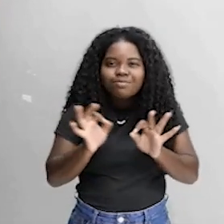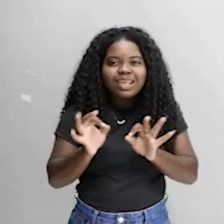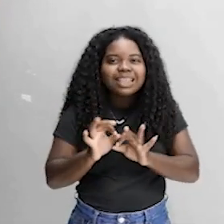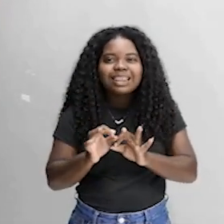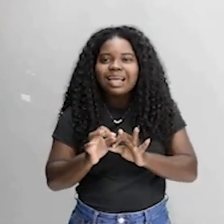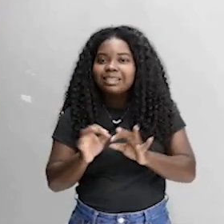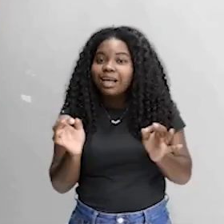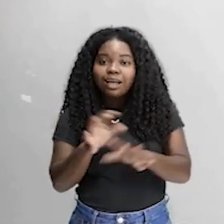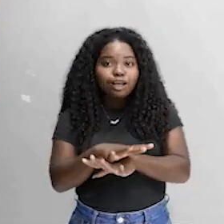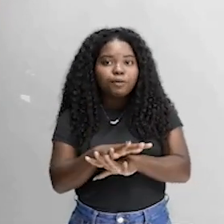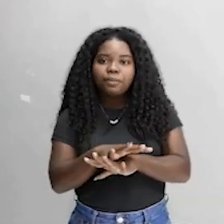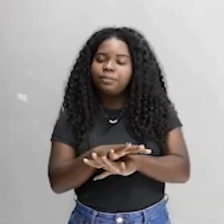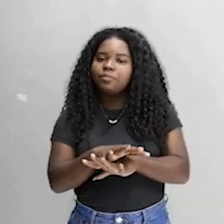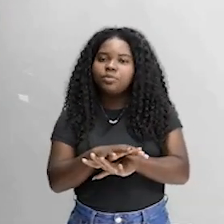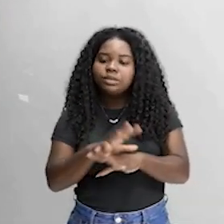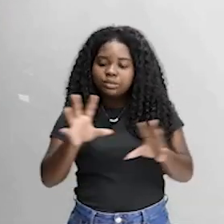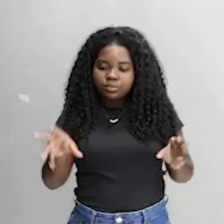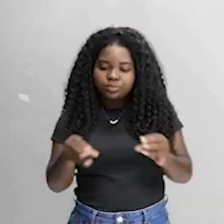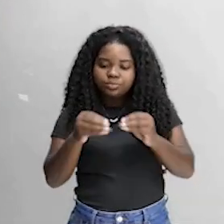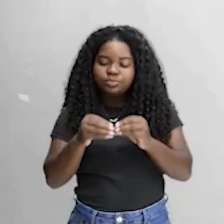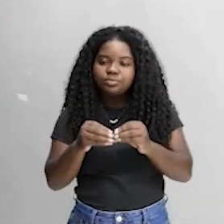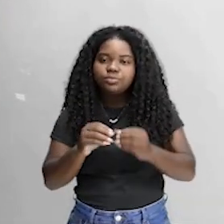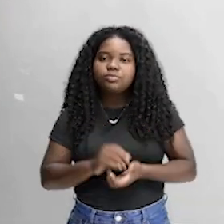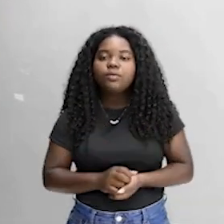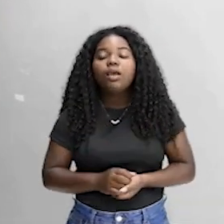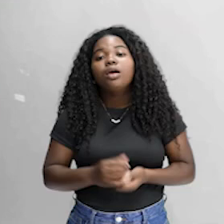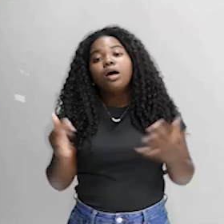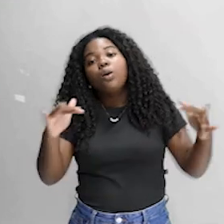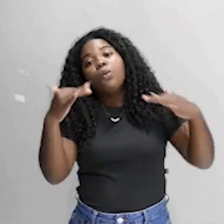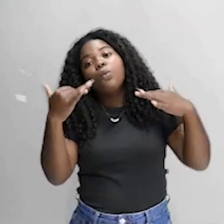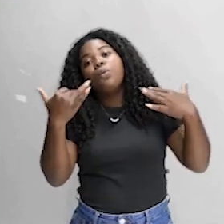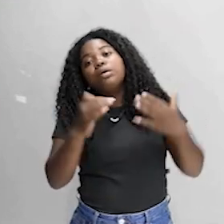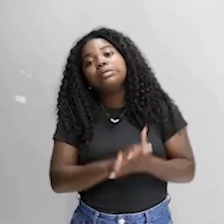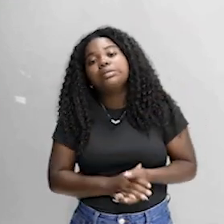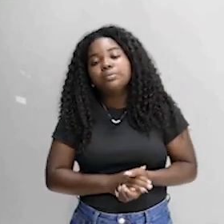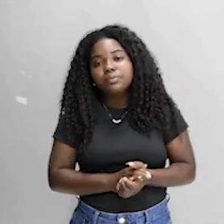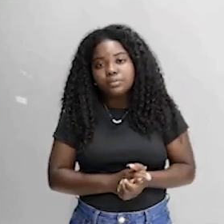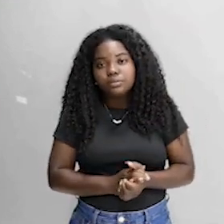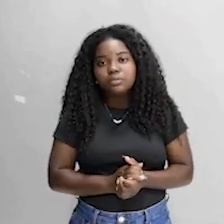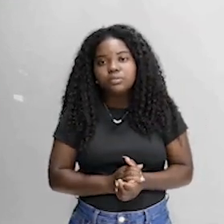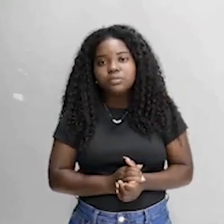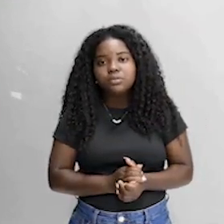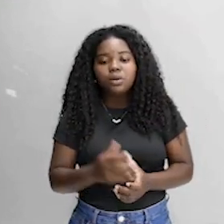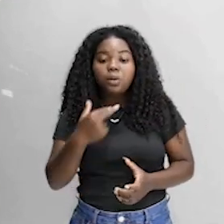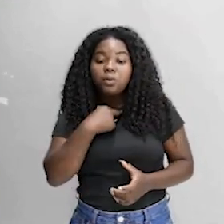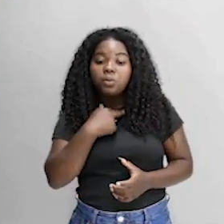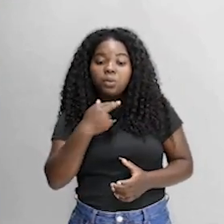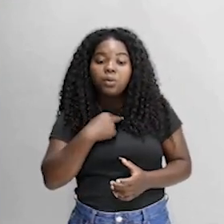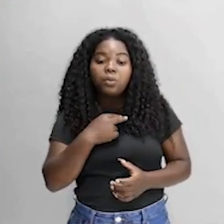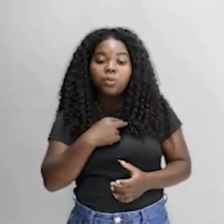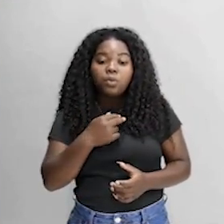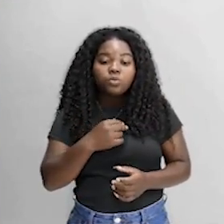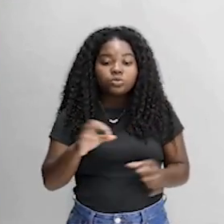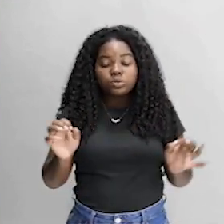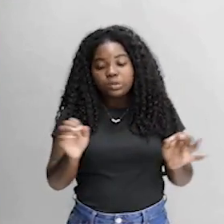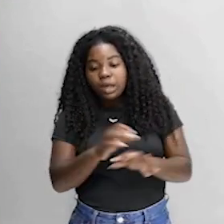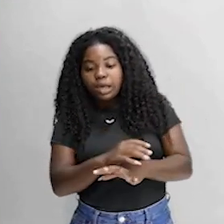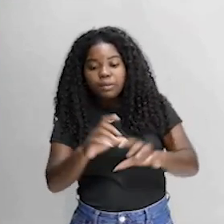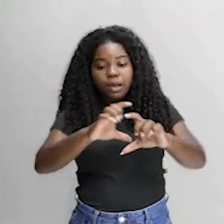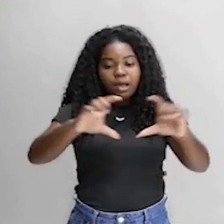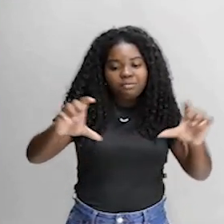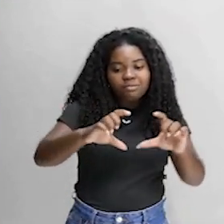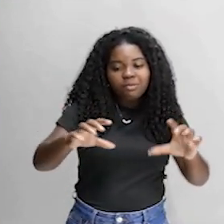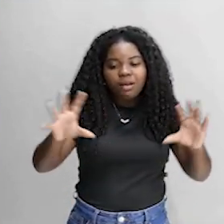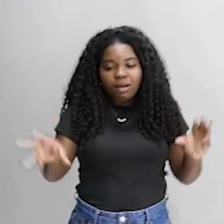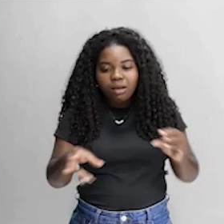Então, presta atenção nessa regra aqui. Eu não posso concluir, eu não tenho conclusão.